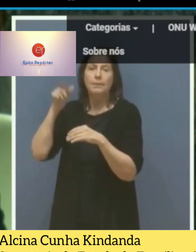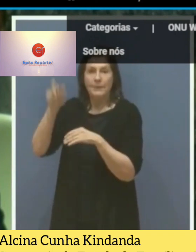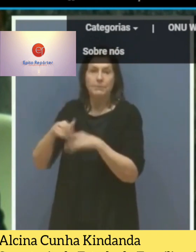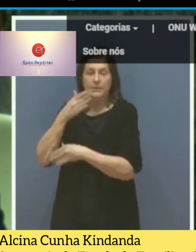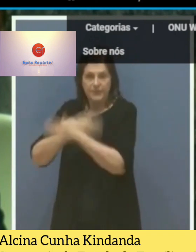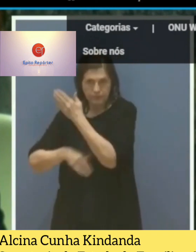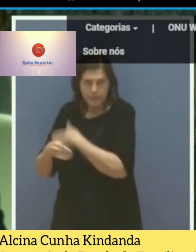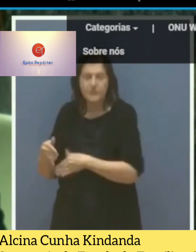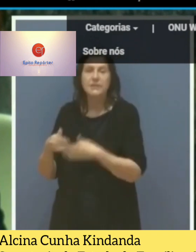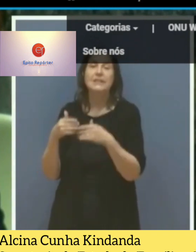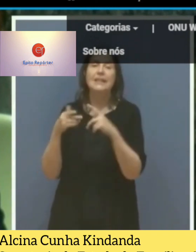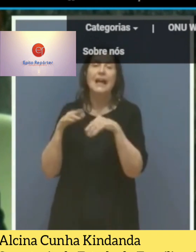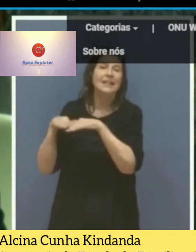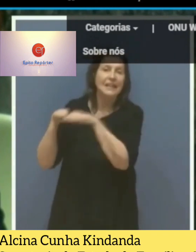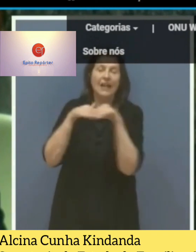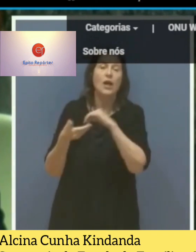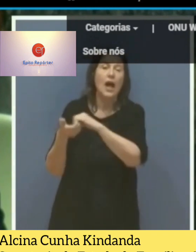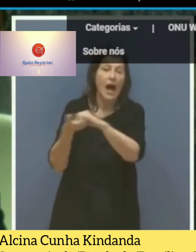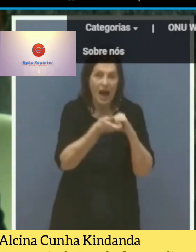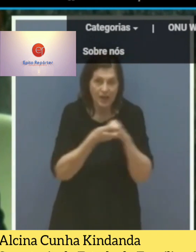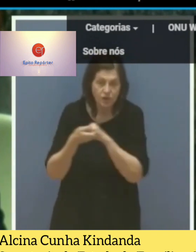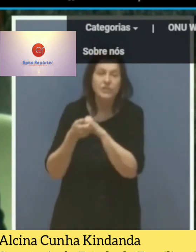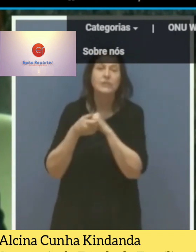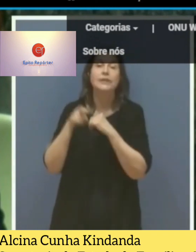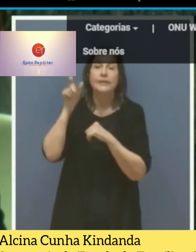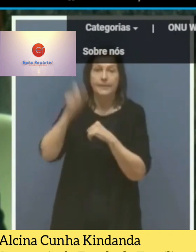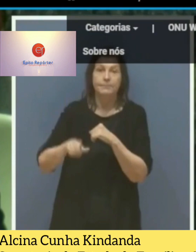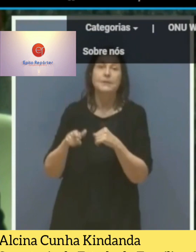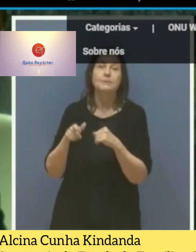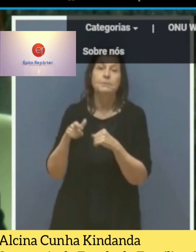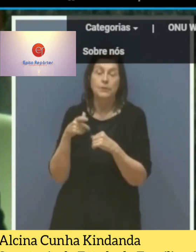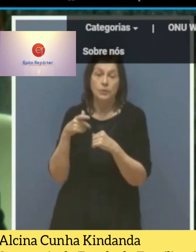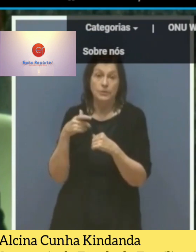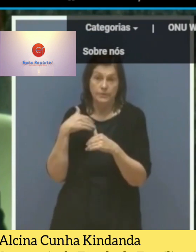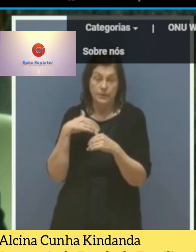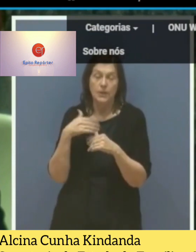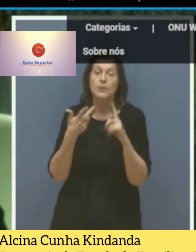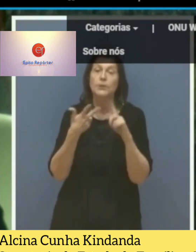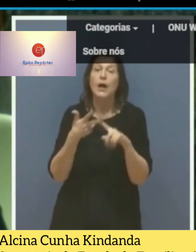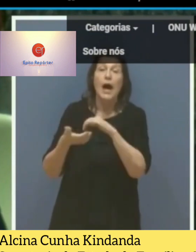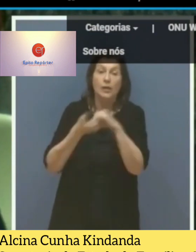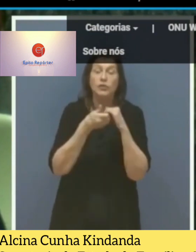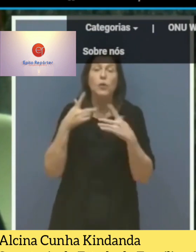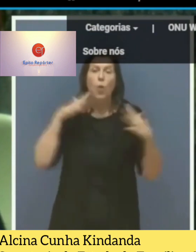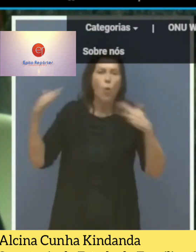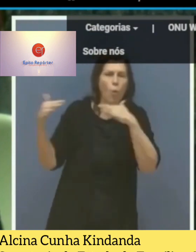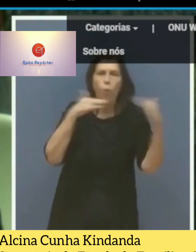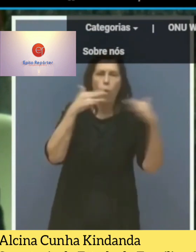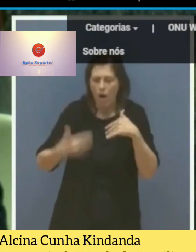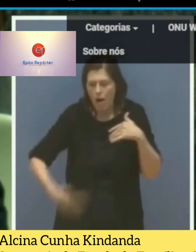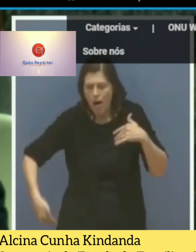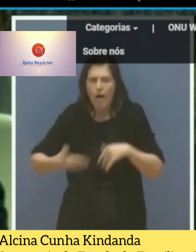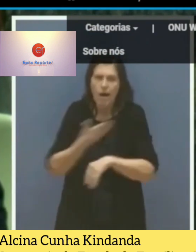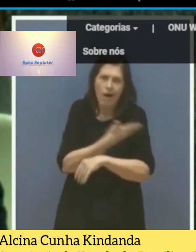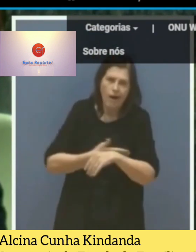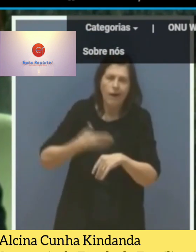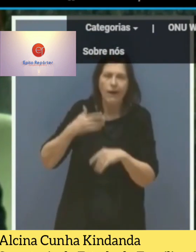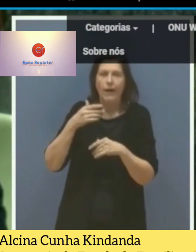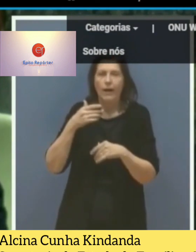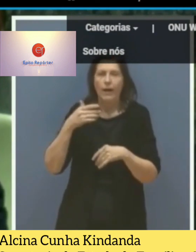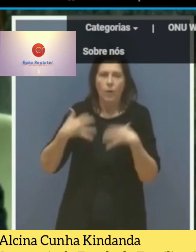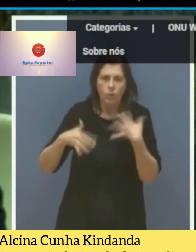dos angolanos militares modulados de guerra e a Associação Nacional de apoio deficientes visuais a título de exemplo